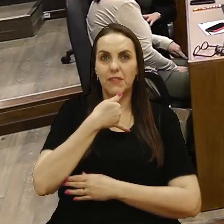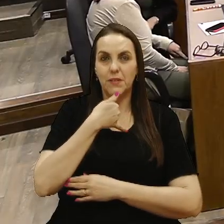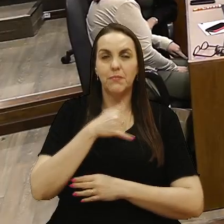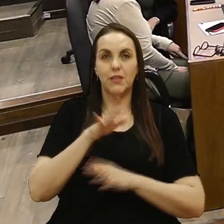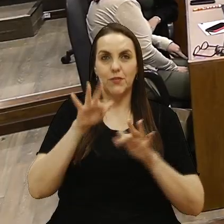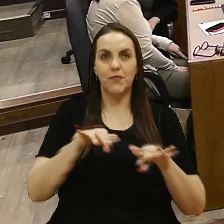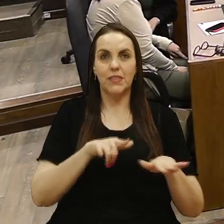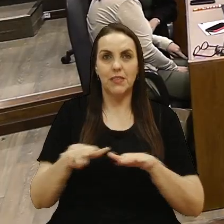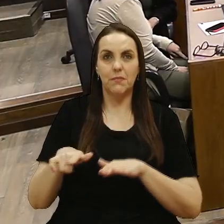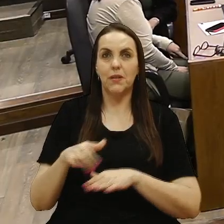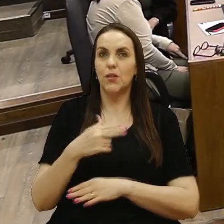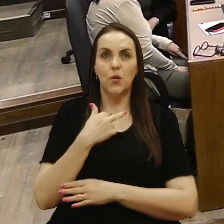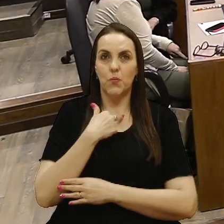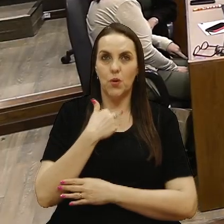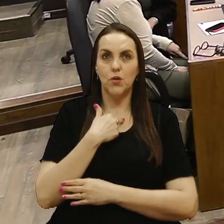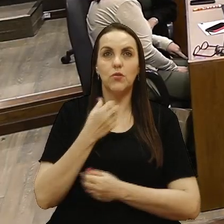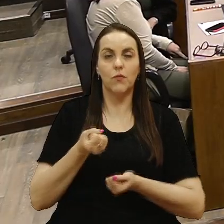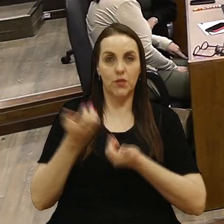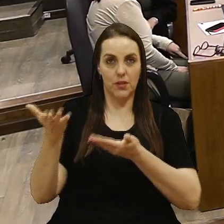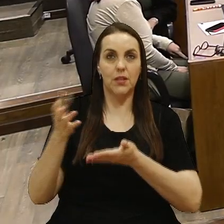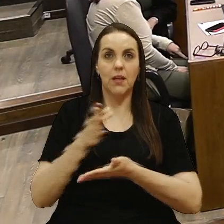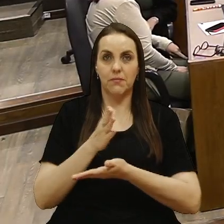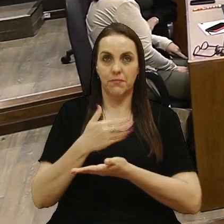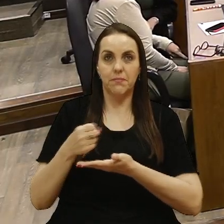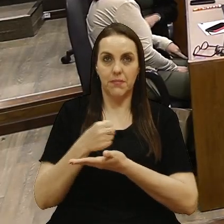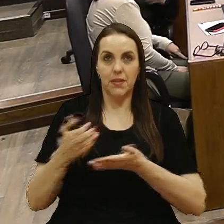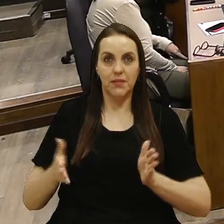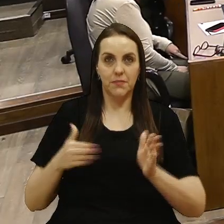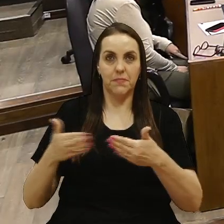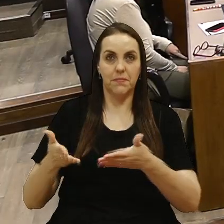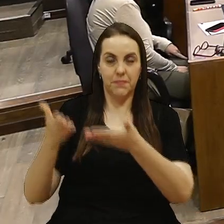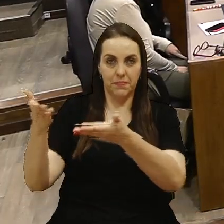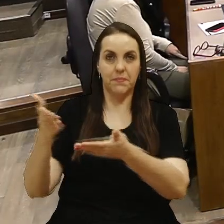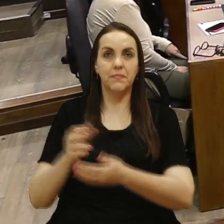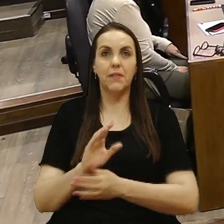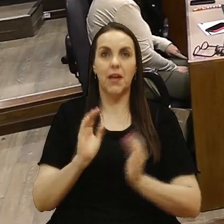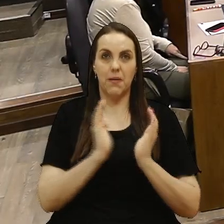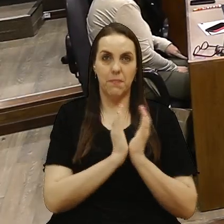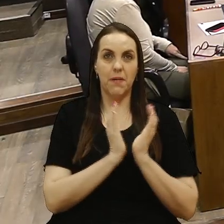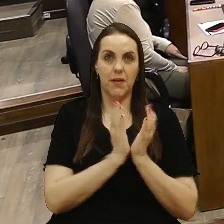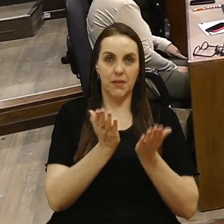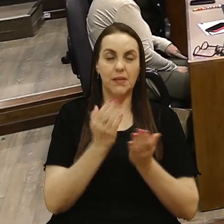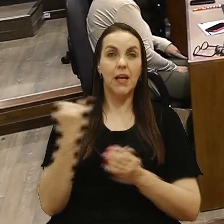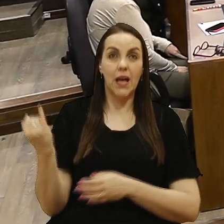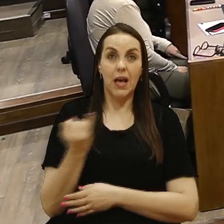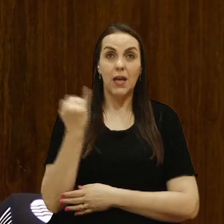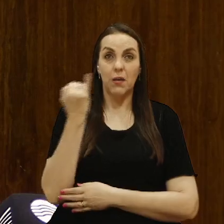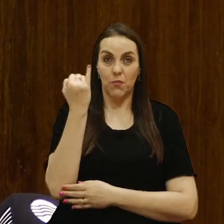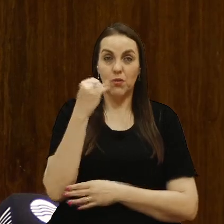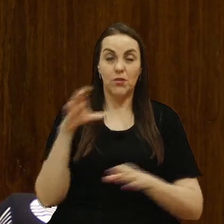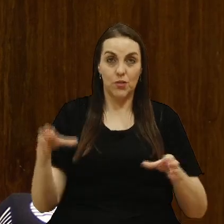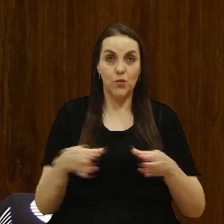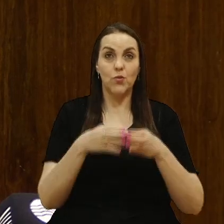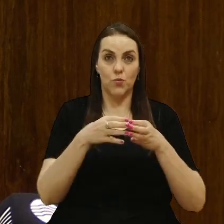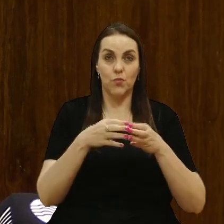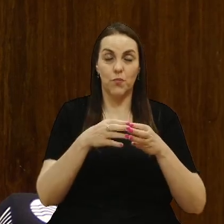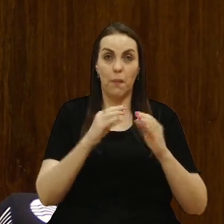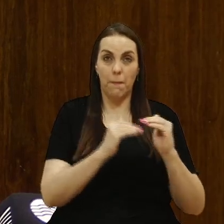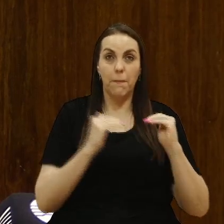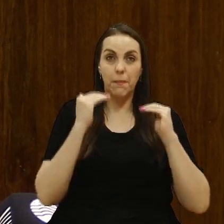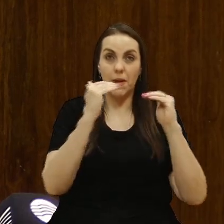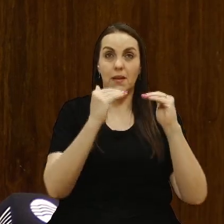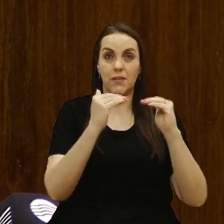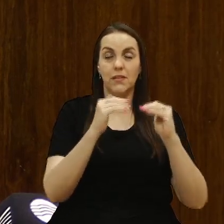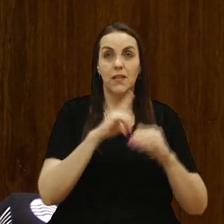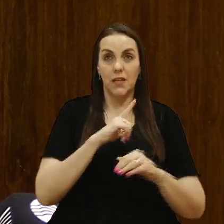forma vou lhe entregar uma cesta básica para que o senhor possa destinar à PAI. E queria lembrar a importância dos times Master, em especial